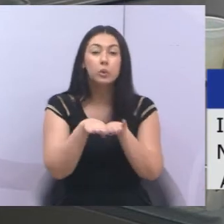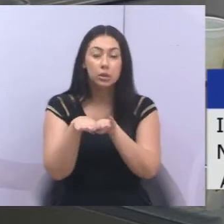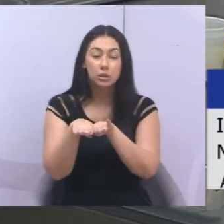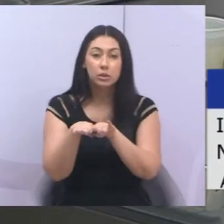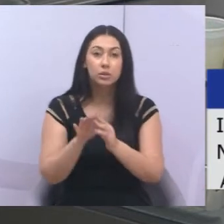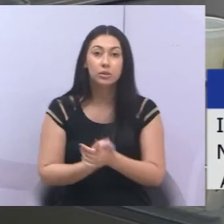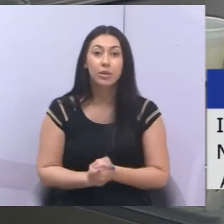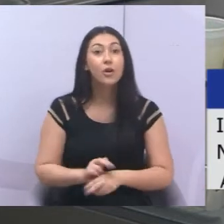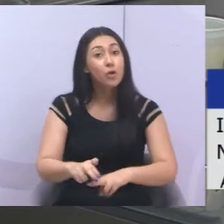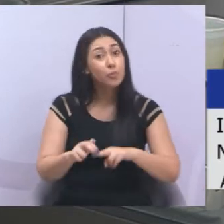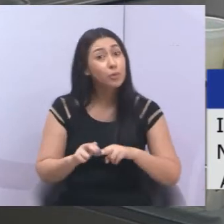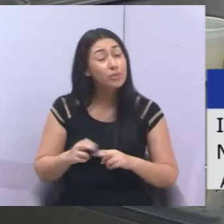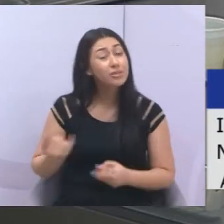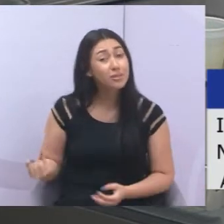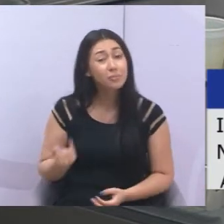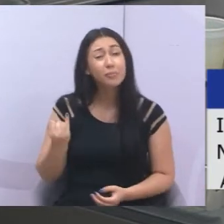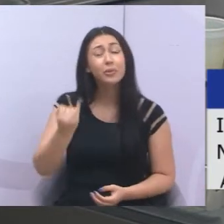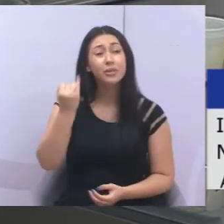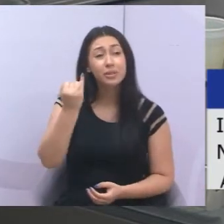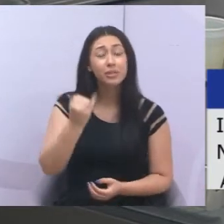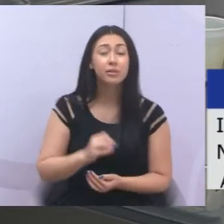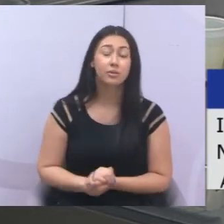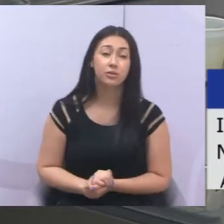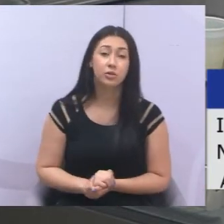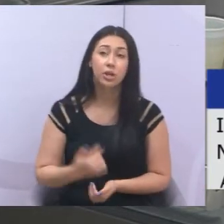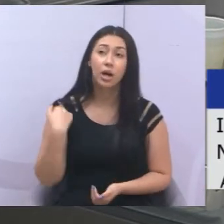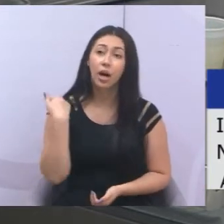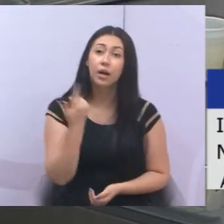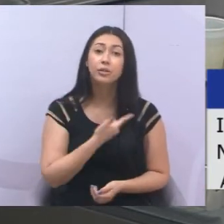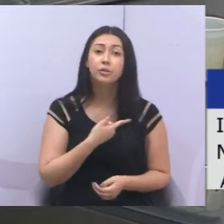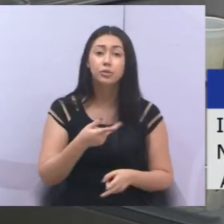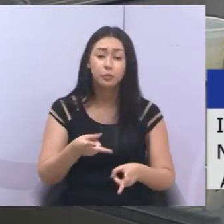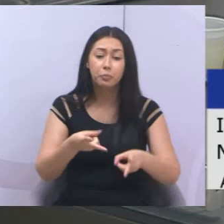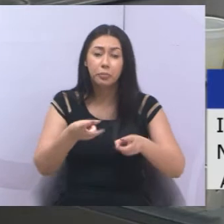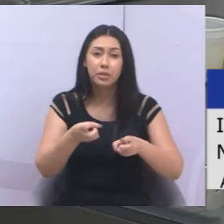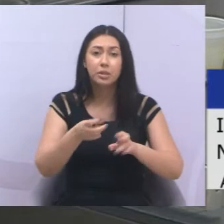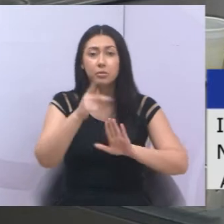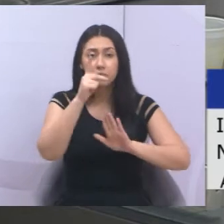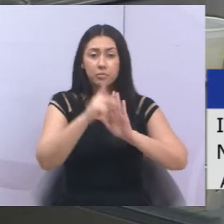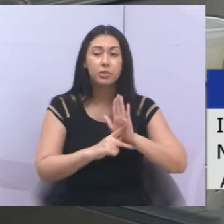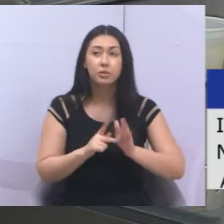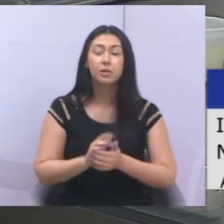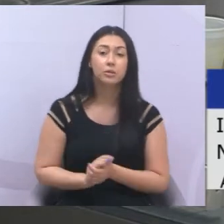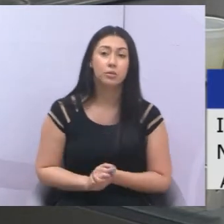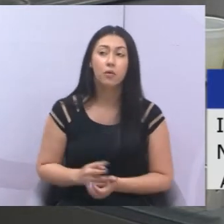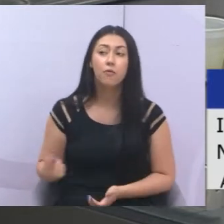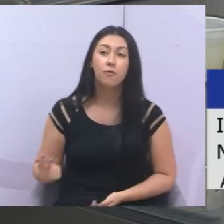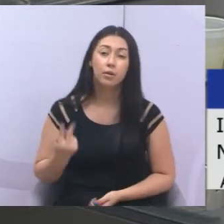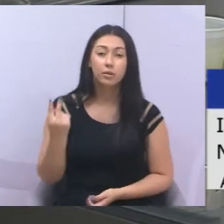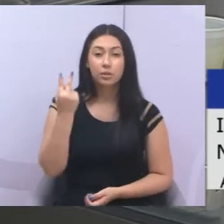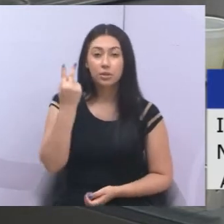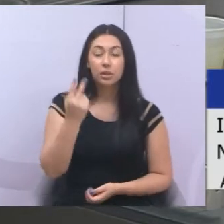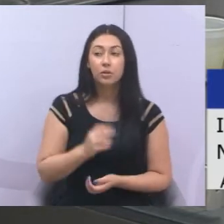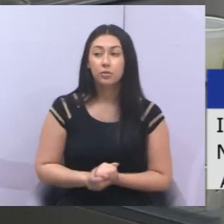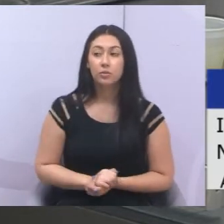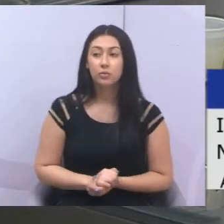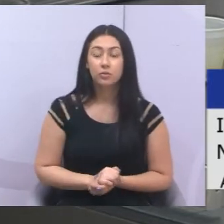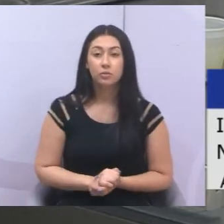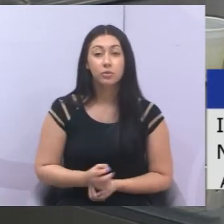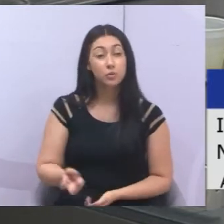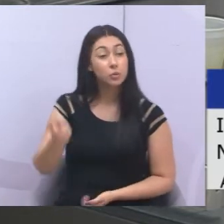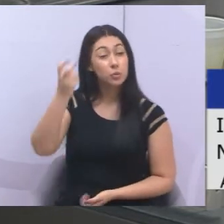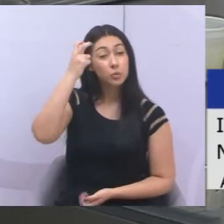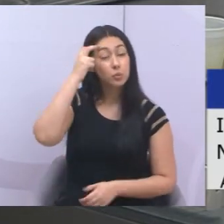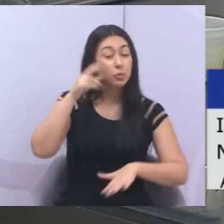que, olha a importância que a gente pode visualizar nesse projeto, né, essa valorização do resgate da cultura